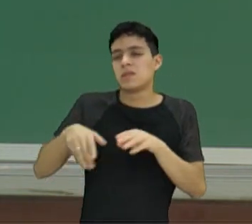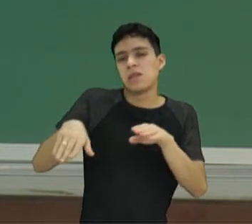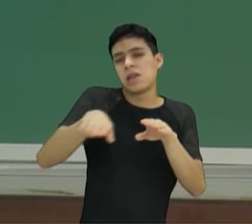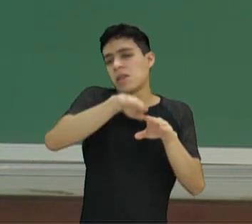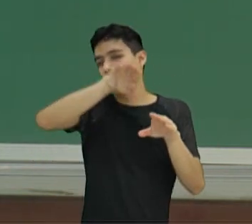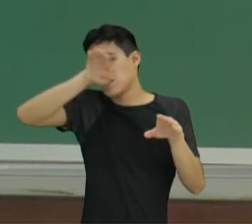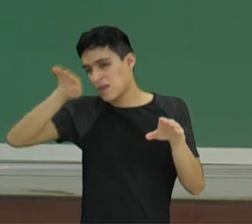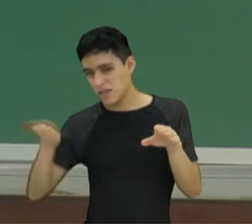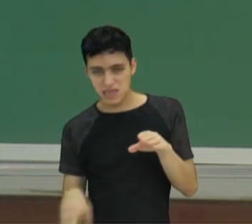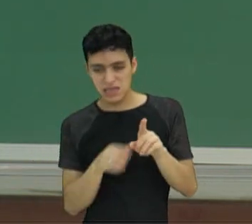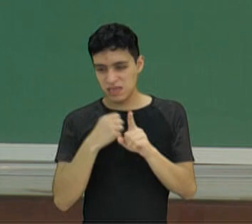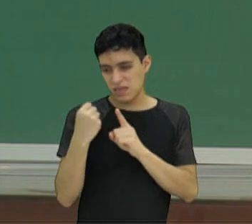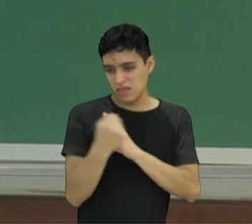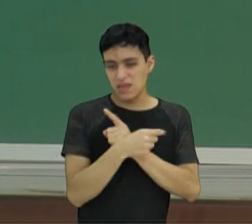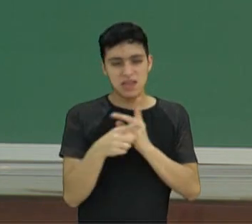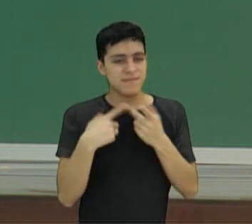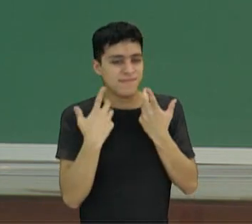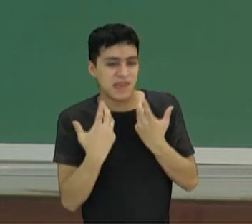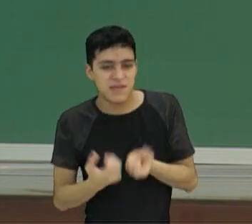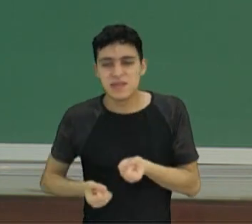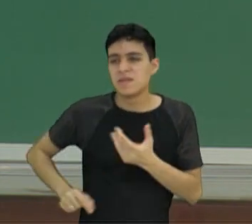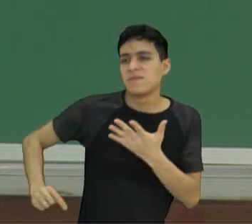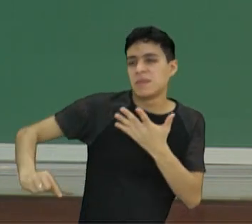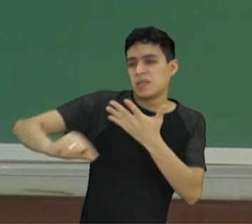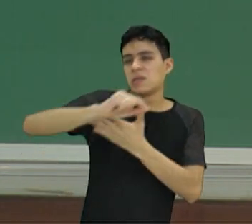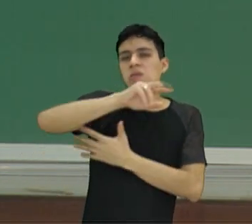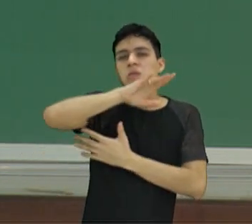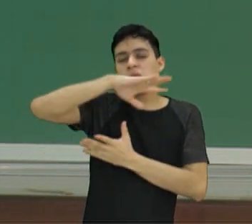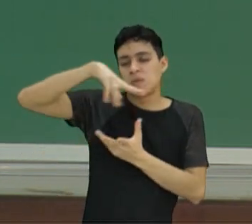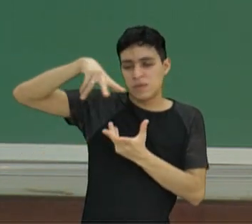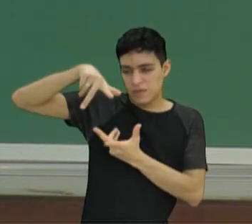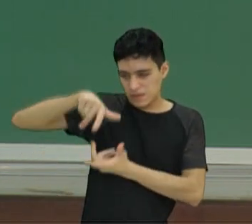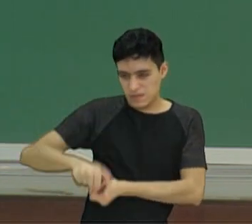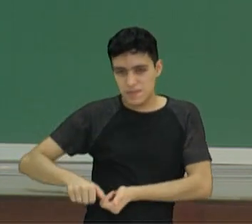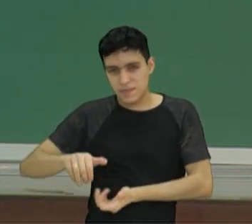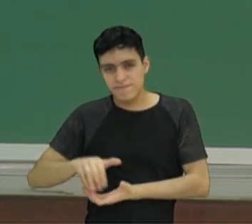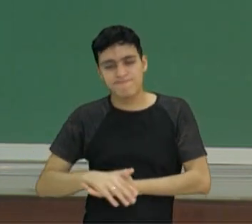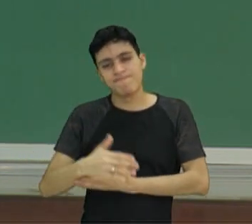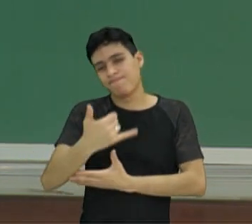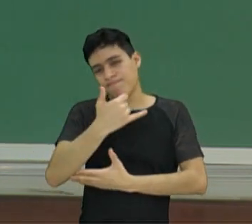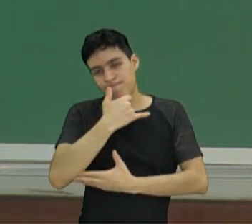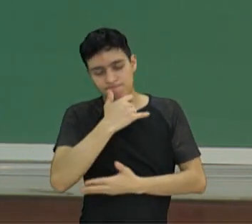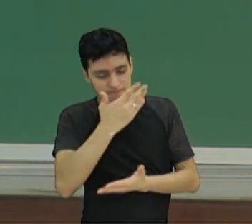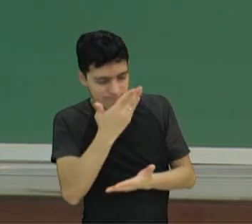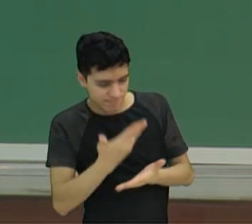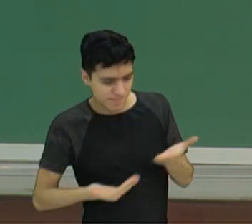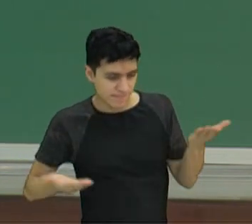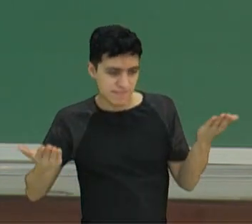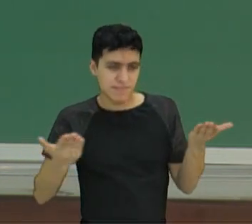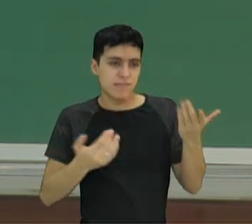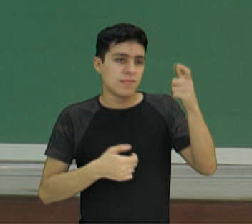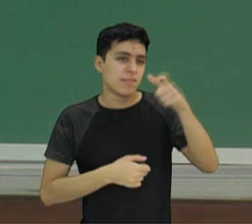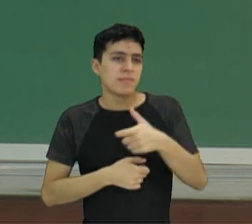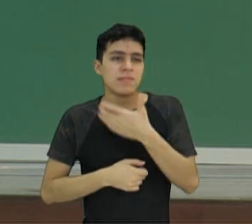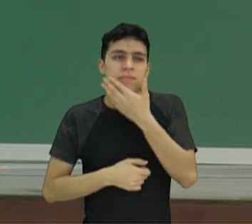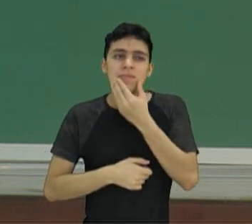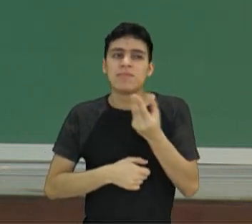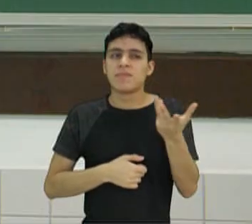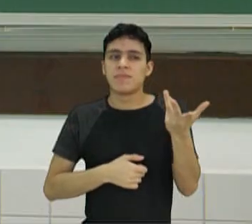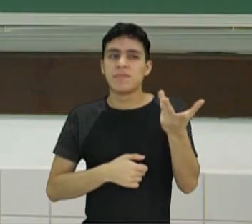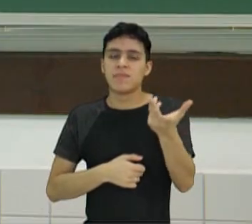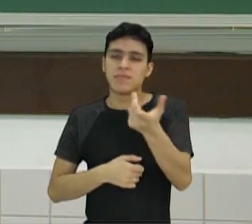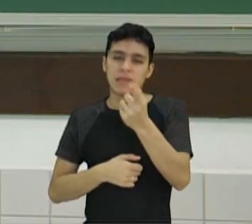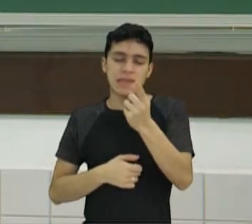desigualdade social, que não consegue se conformar com as coisas tão ruins e raras do mundo. Infelizmente, a gente perdeu um cara